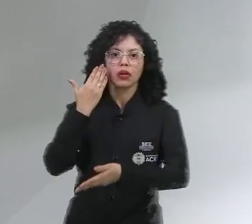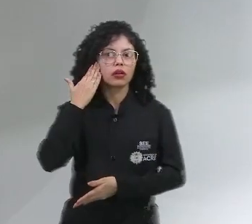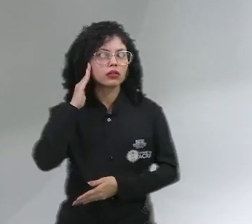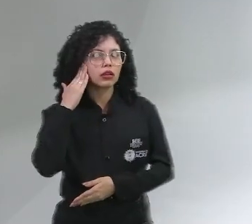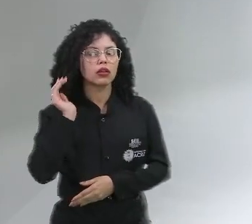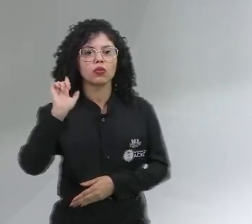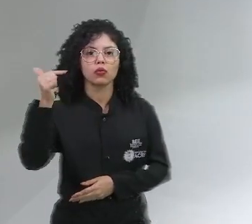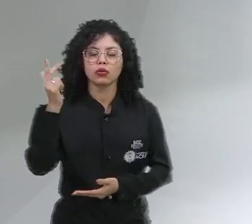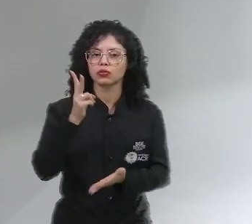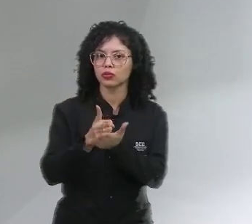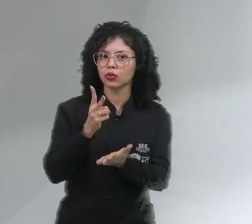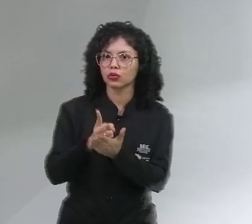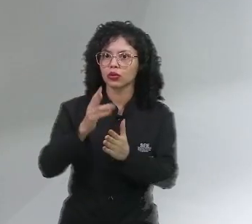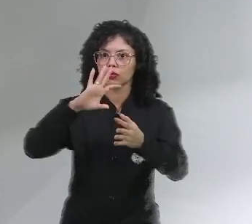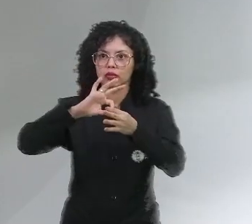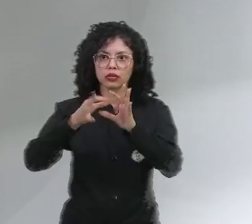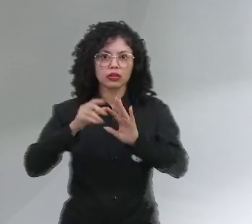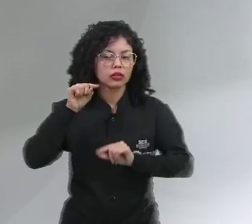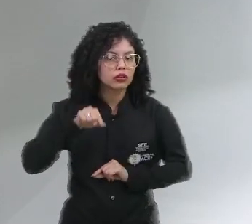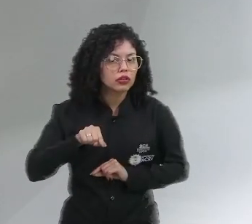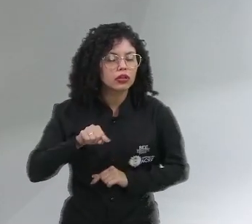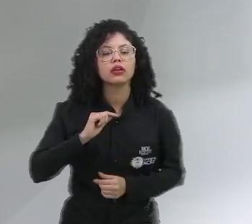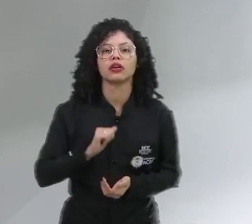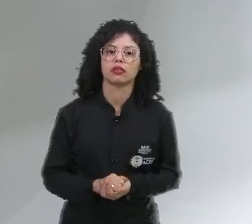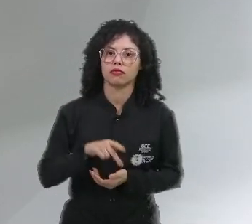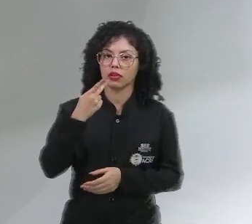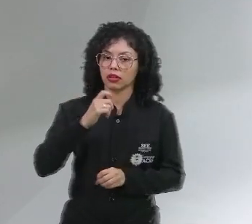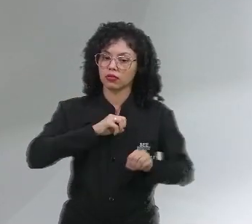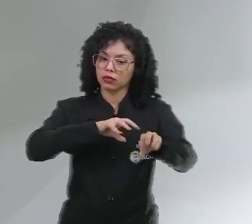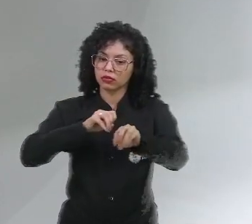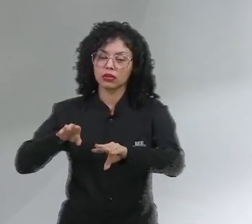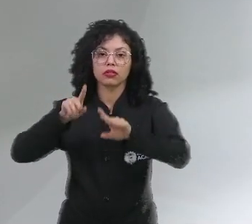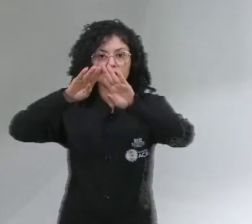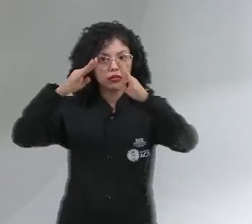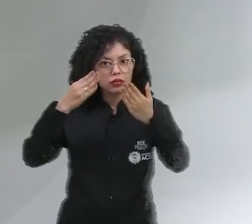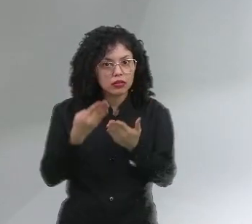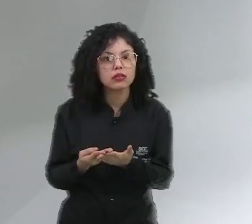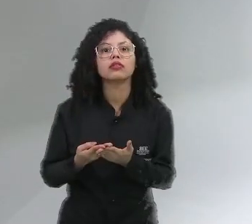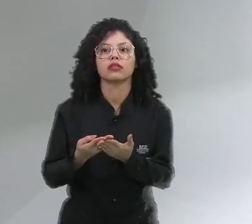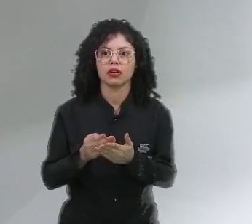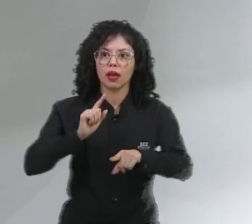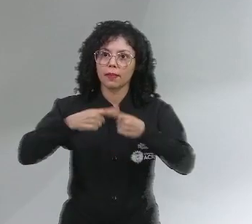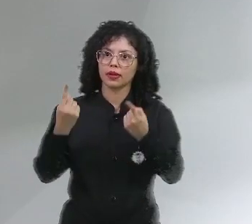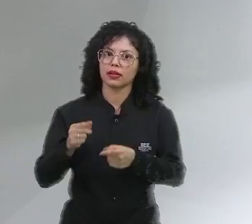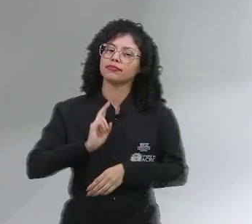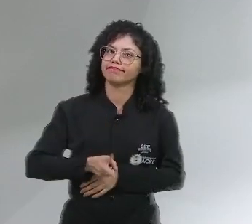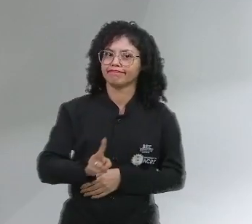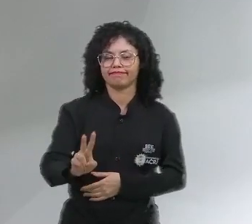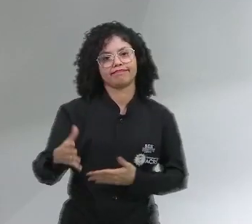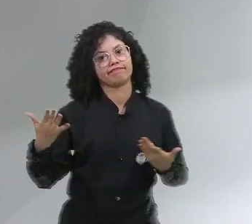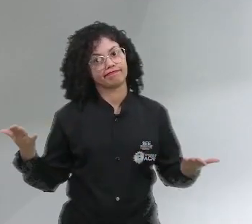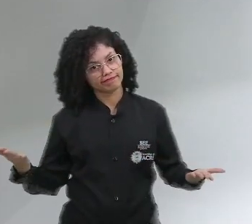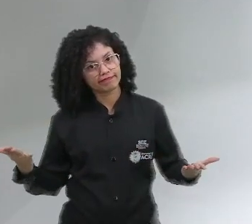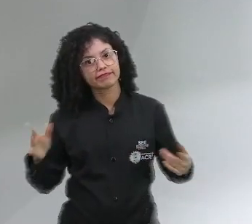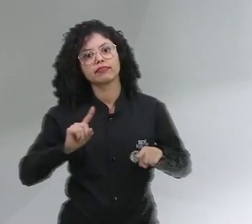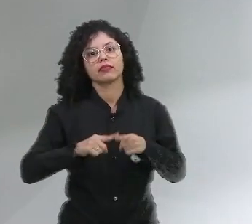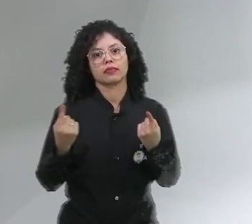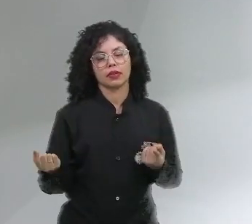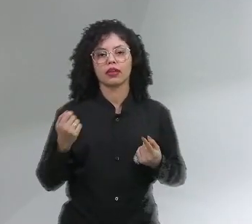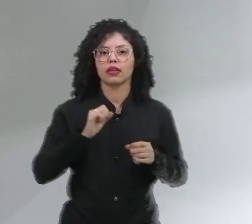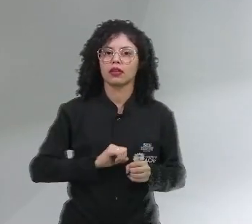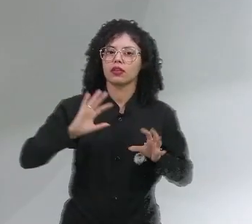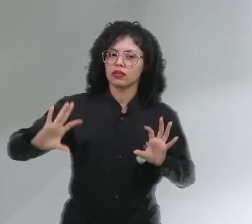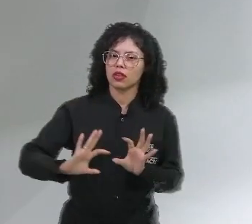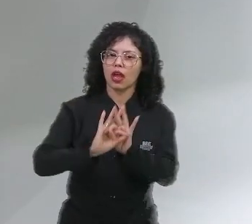outro, todo nesse contexto. Aqui a gente está falando do ambiente escolar, sim, porém você não vai ficar na escola para sempre, né, meu caro? Então a gente já faz